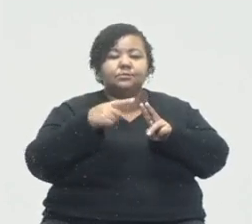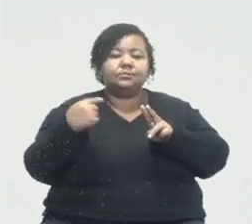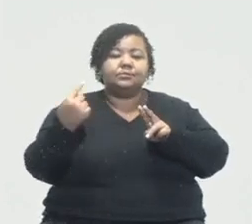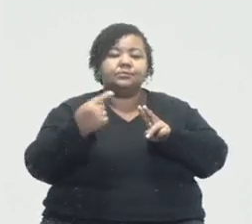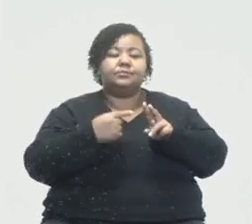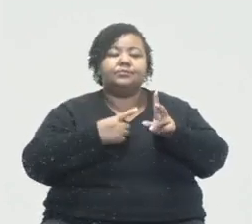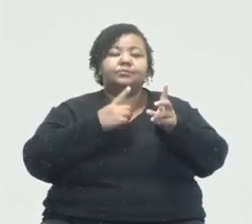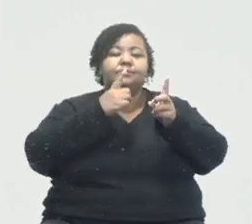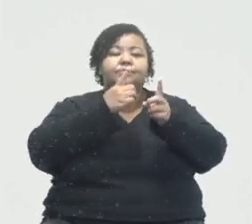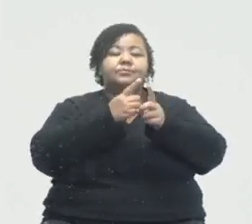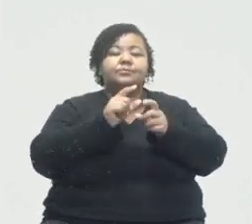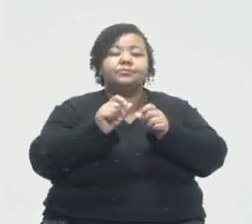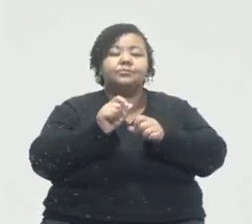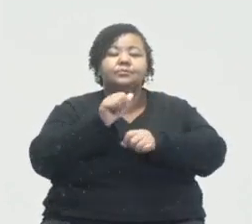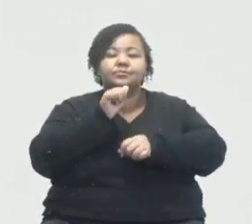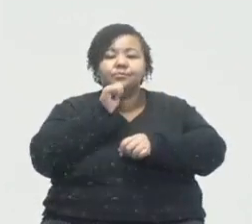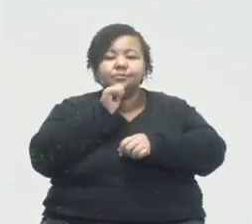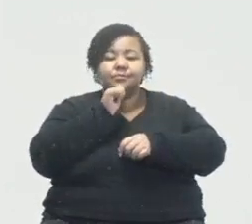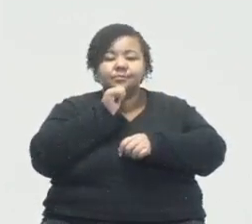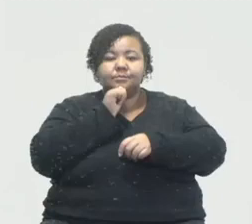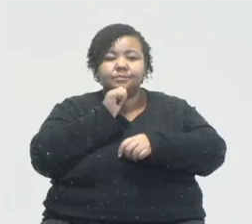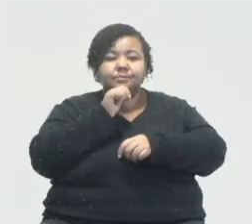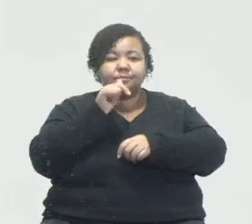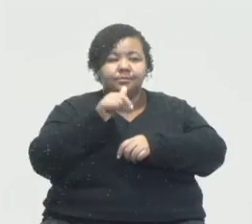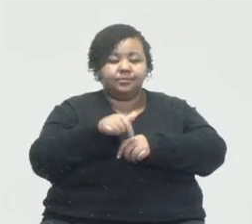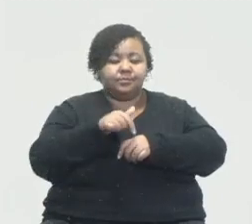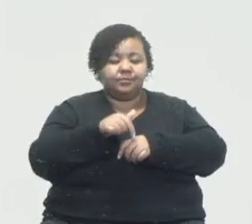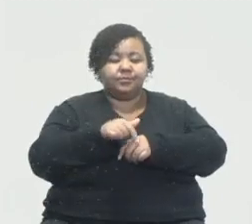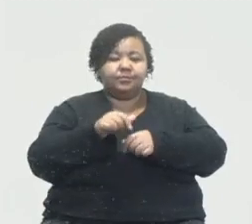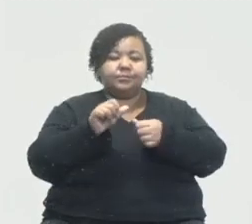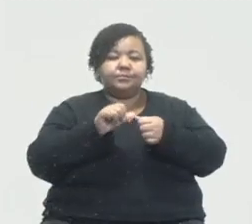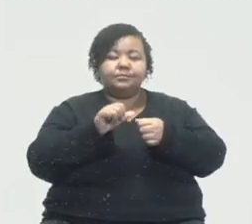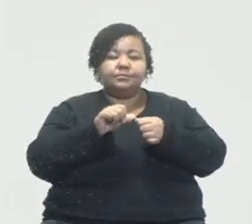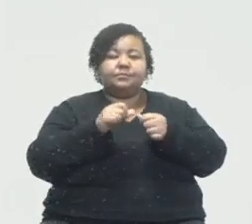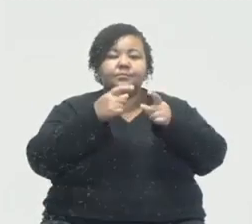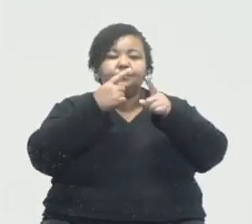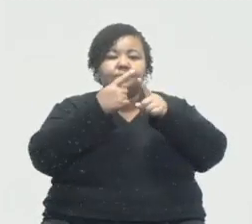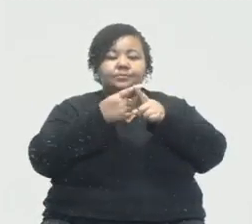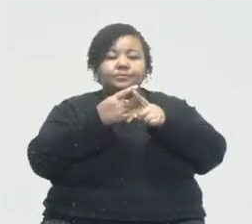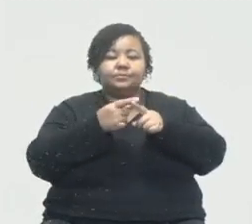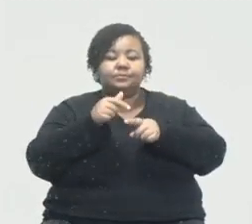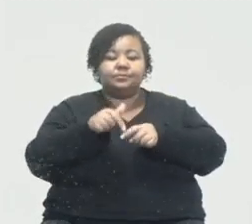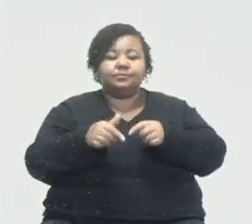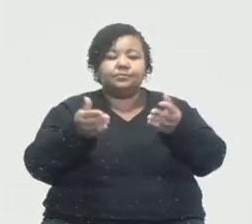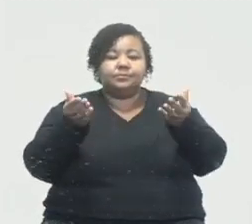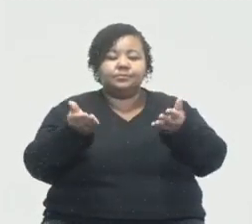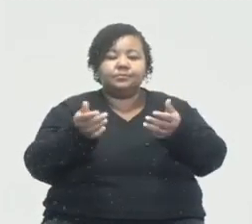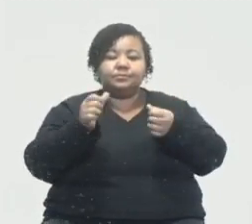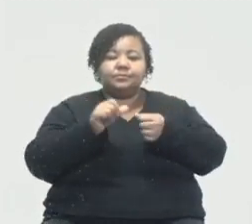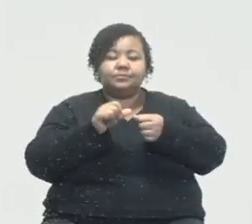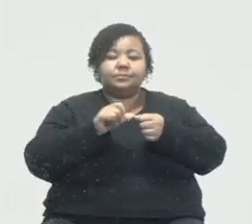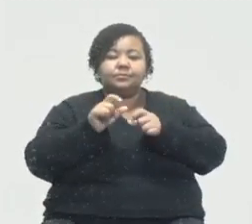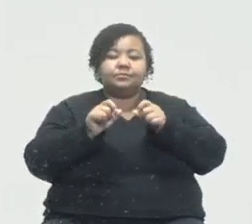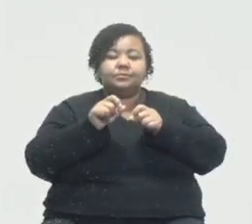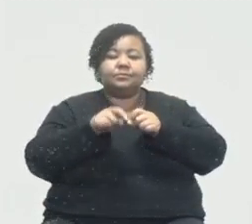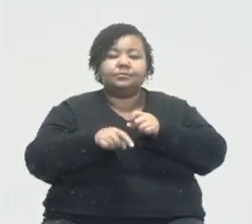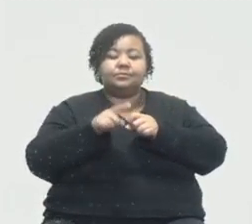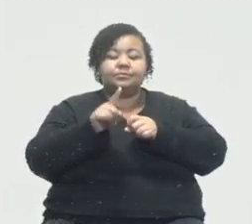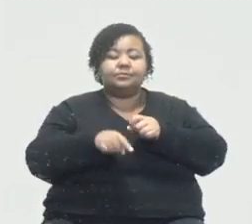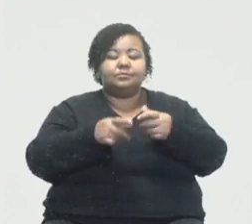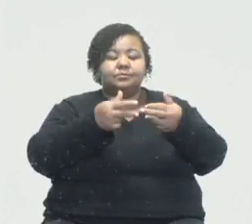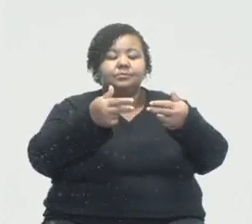à seguinte situação. Aqui eu fiz a multiplicação, agora a gente pode fazer o quê? Juntar os